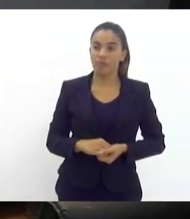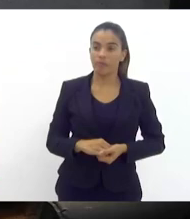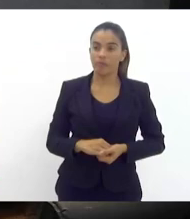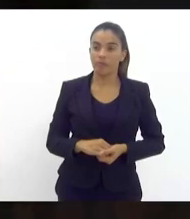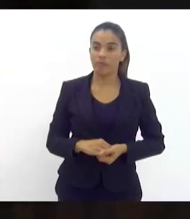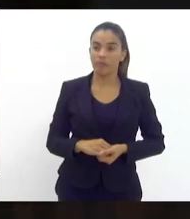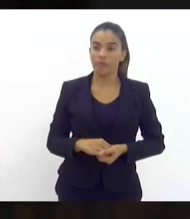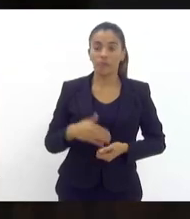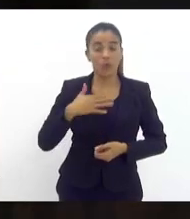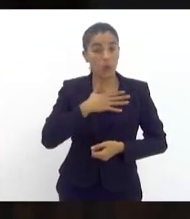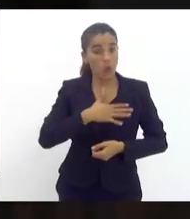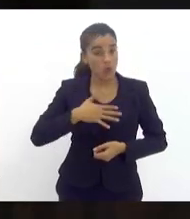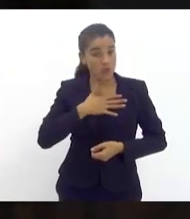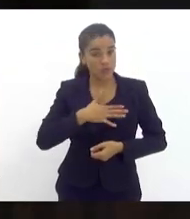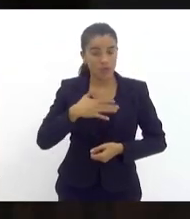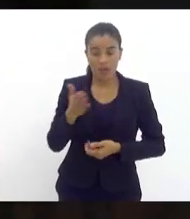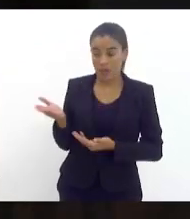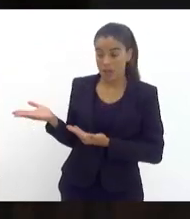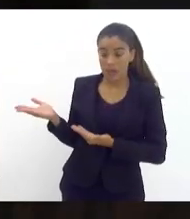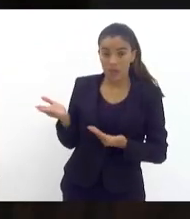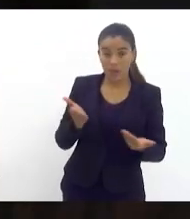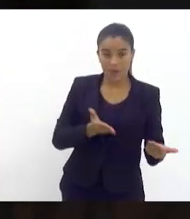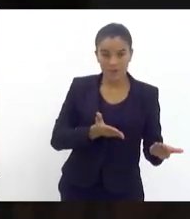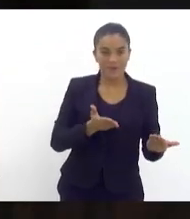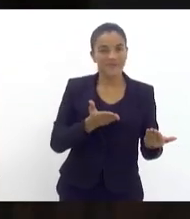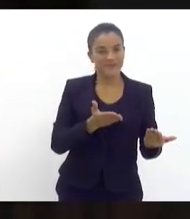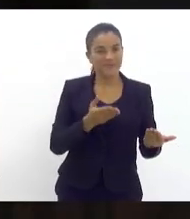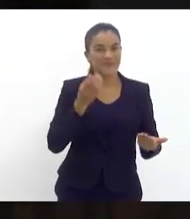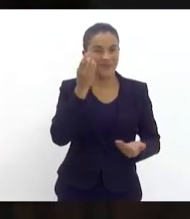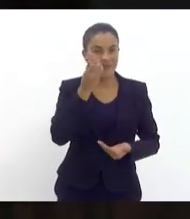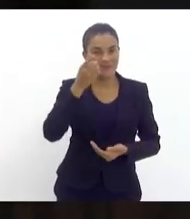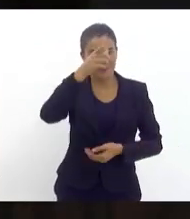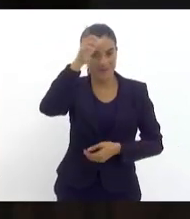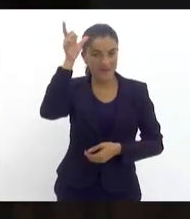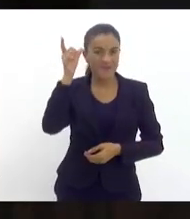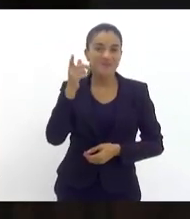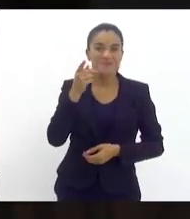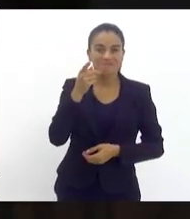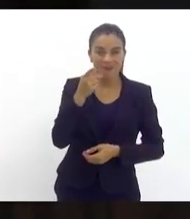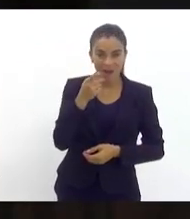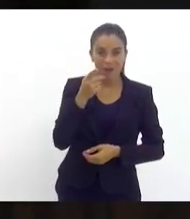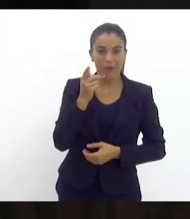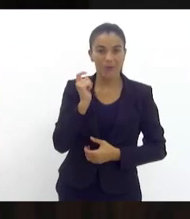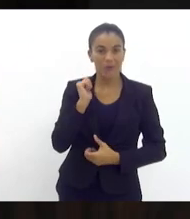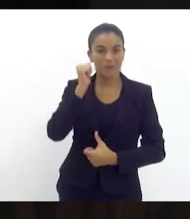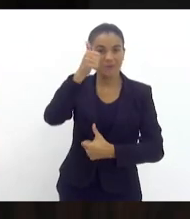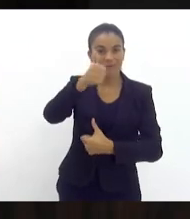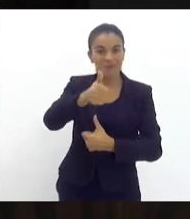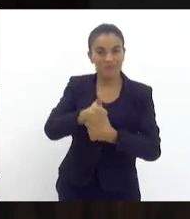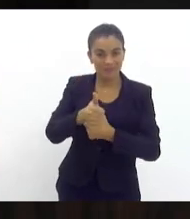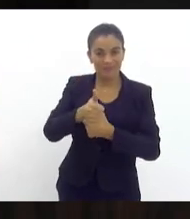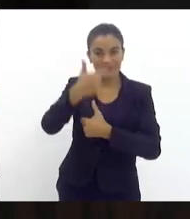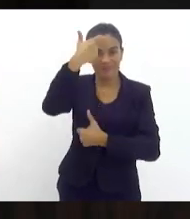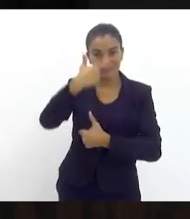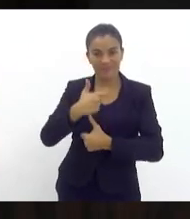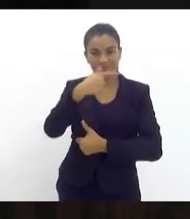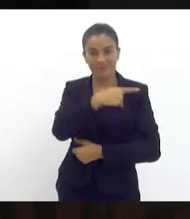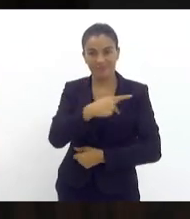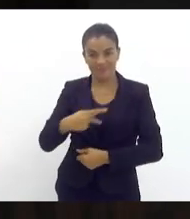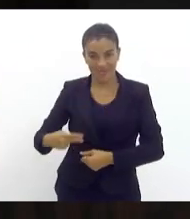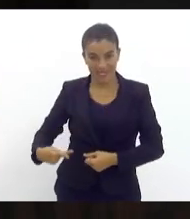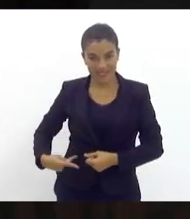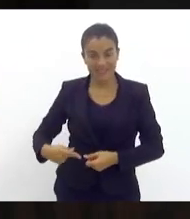gostaria de convidar o excelentíssimo Deputado Luiz Paulo que possa tomar acento aqui na